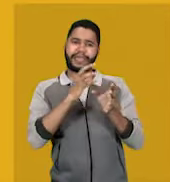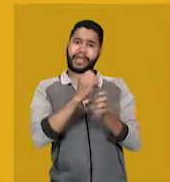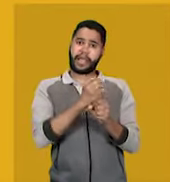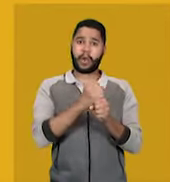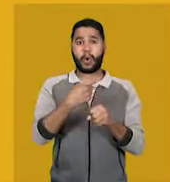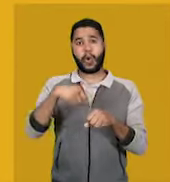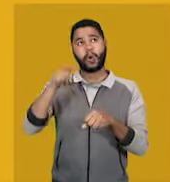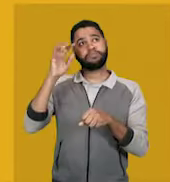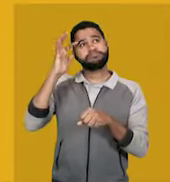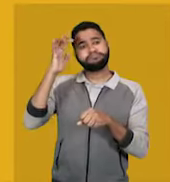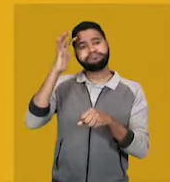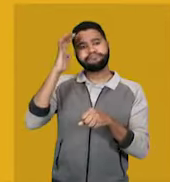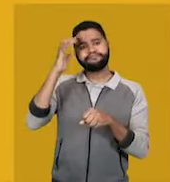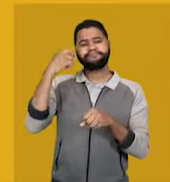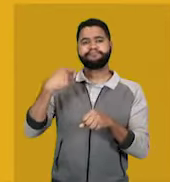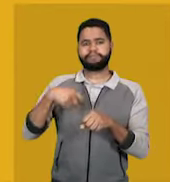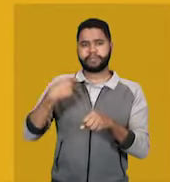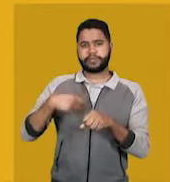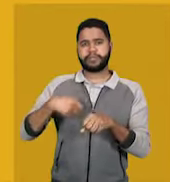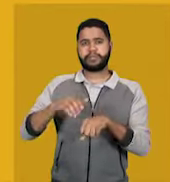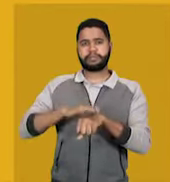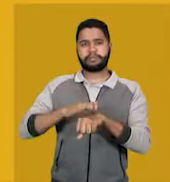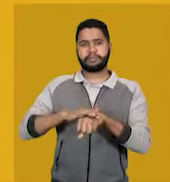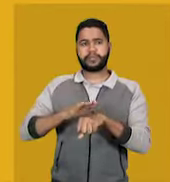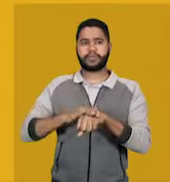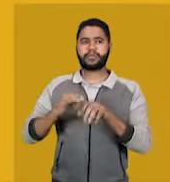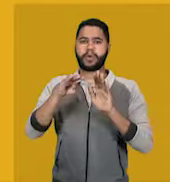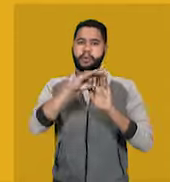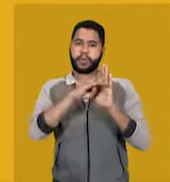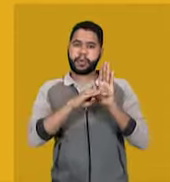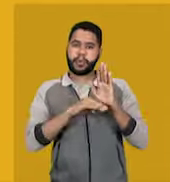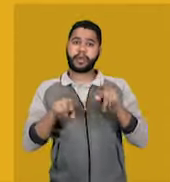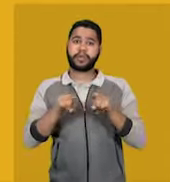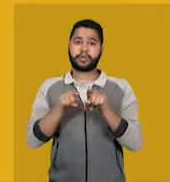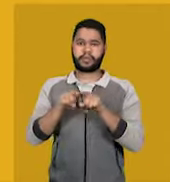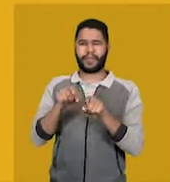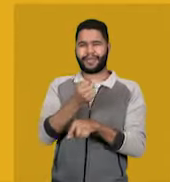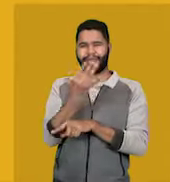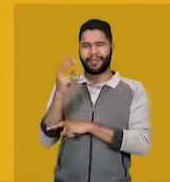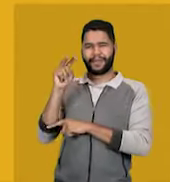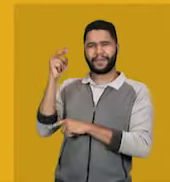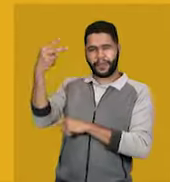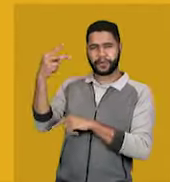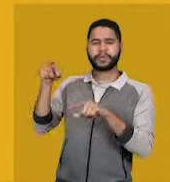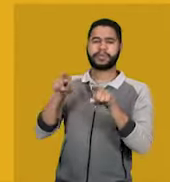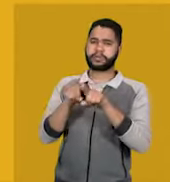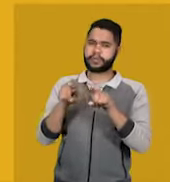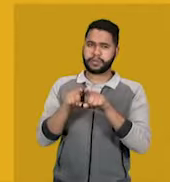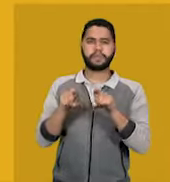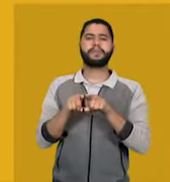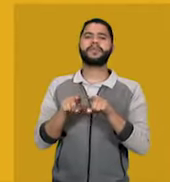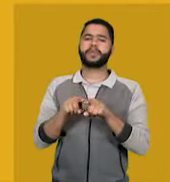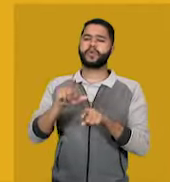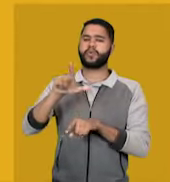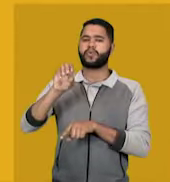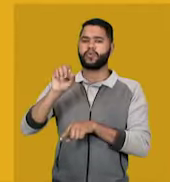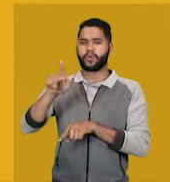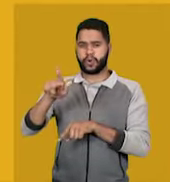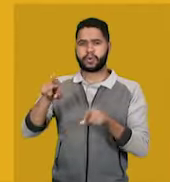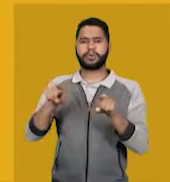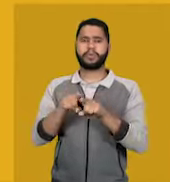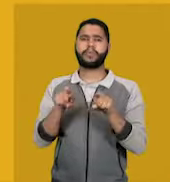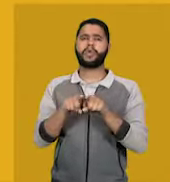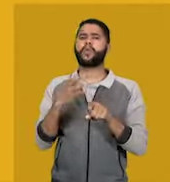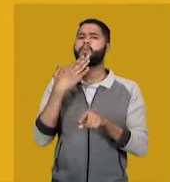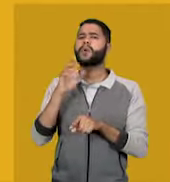mão. Então, precisamos desse recurso das propriedades. Assim como a potência tem, o nosso logaritmo também tem. Qual